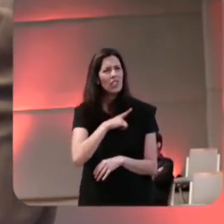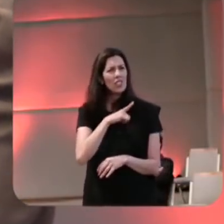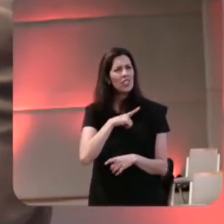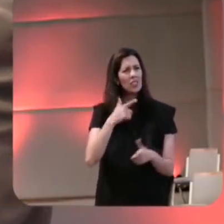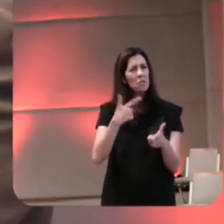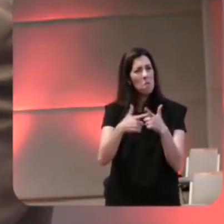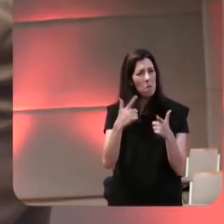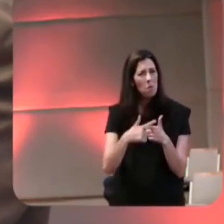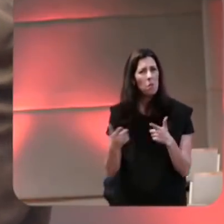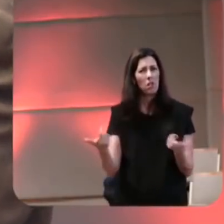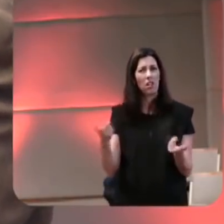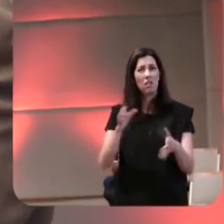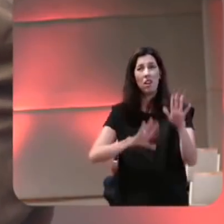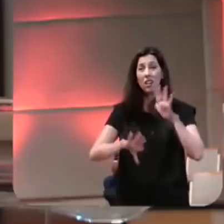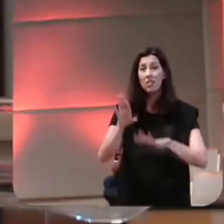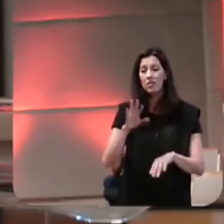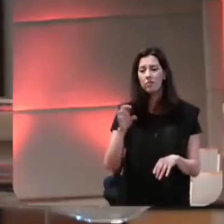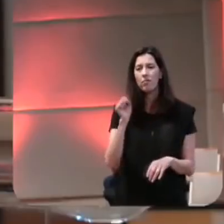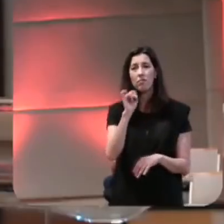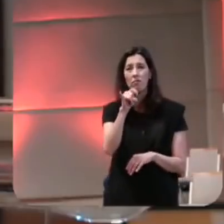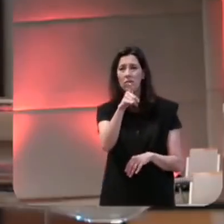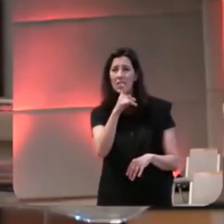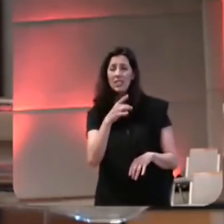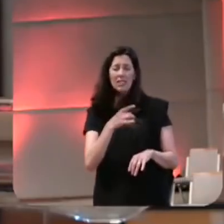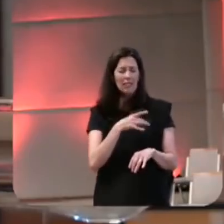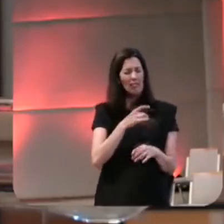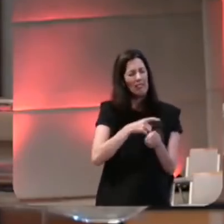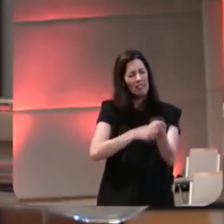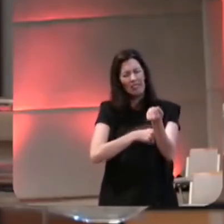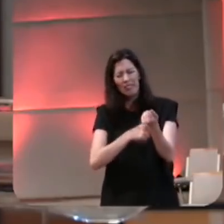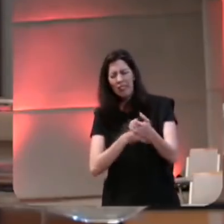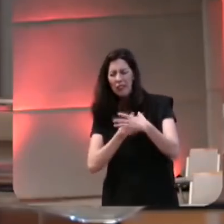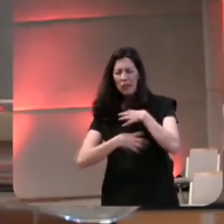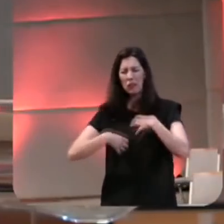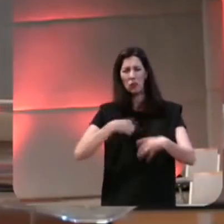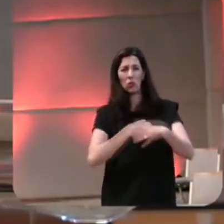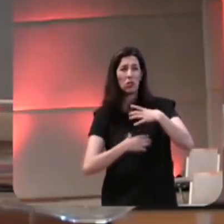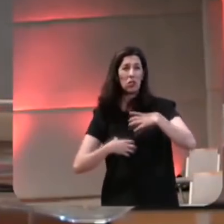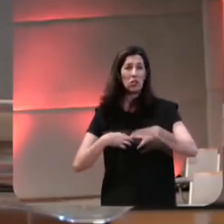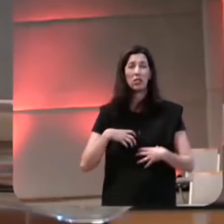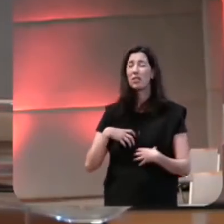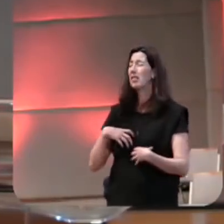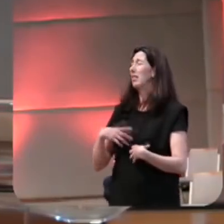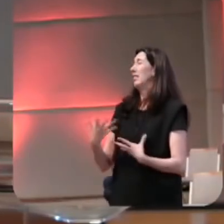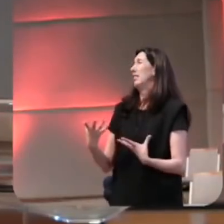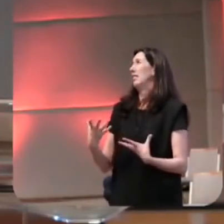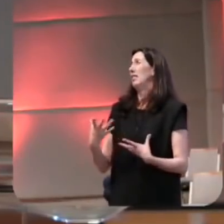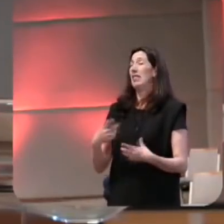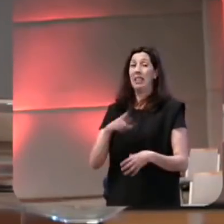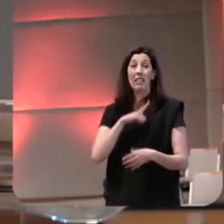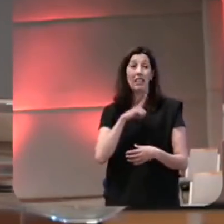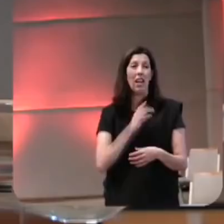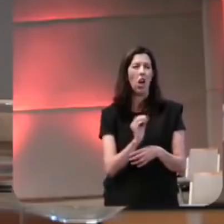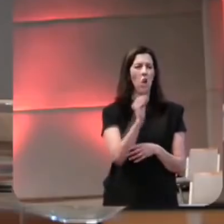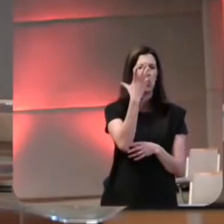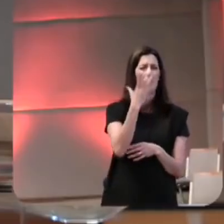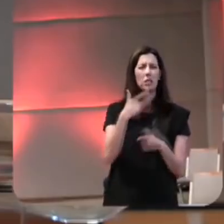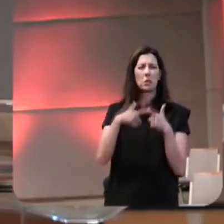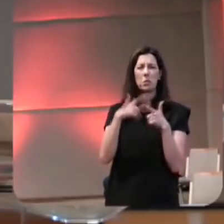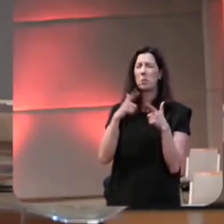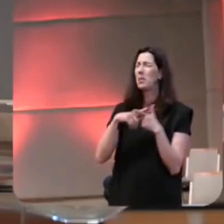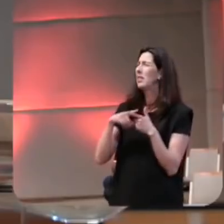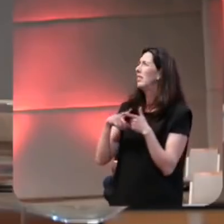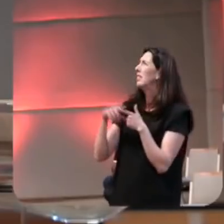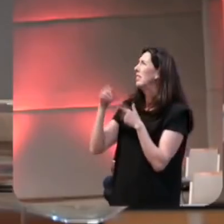fica angustiado, a gente fica temeroso, pede para Deus abrir os teus olhos. Hoje de manhã a Cleusa